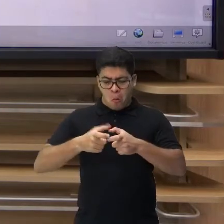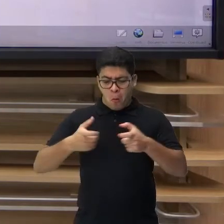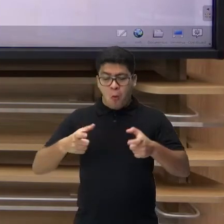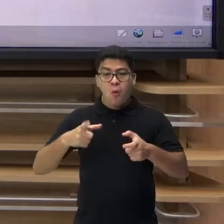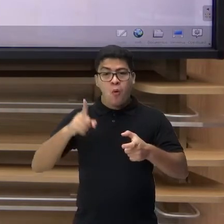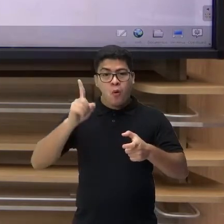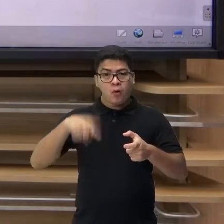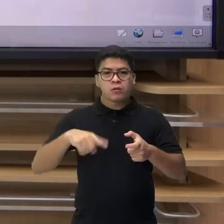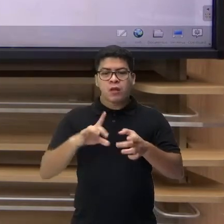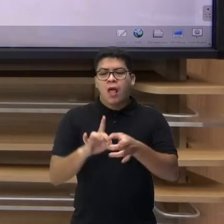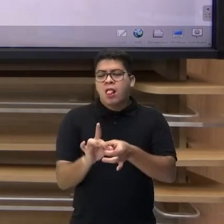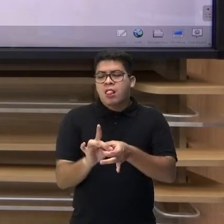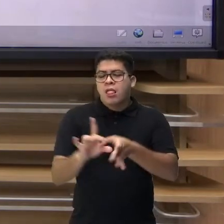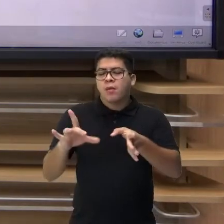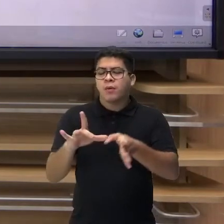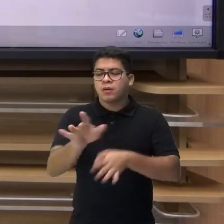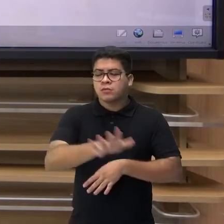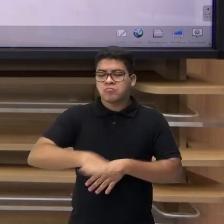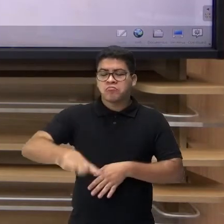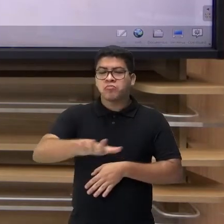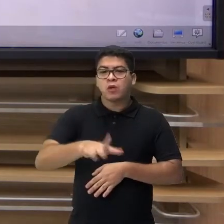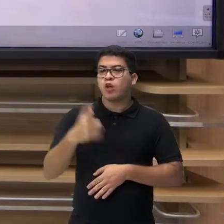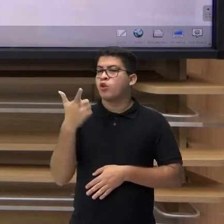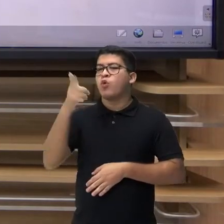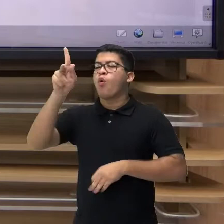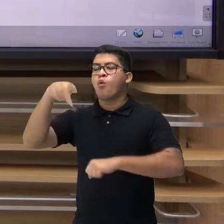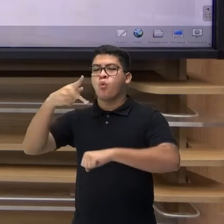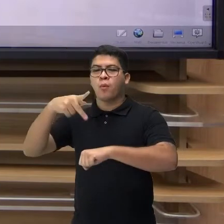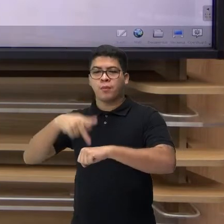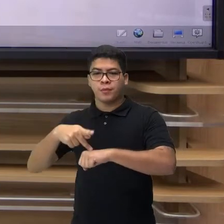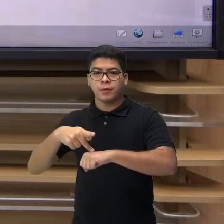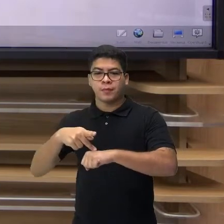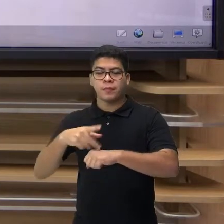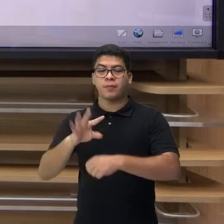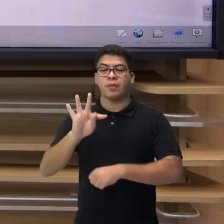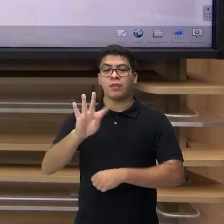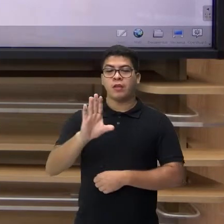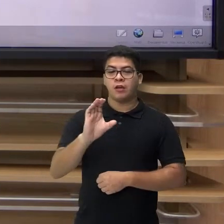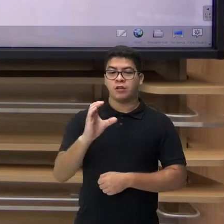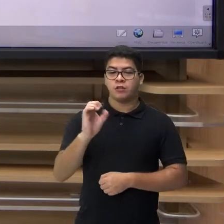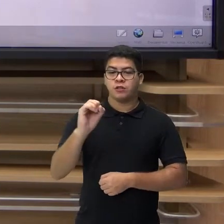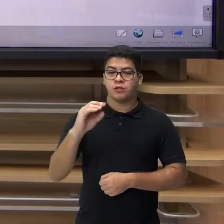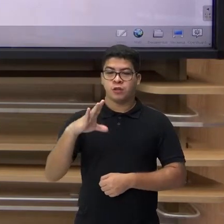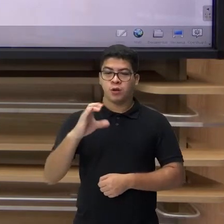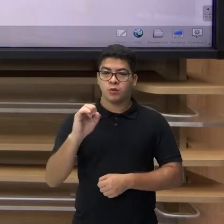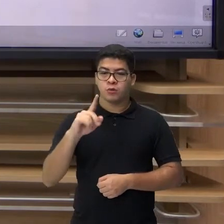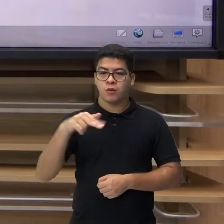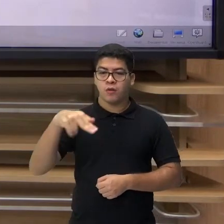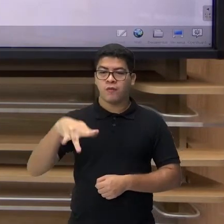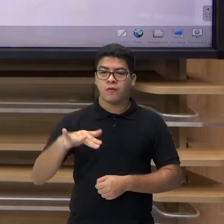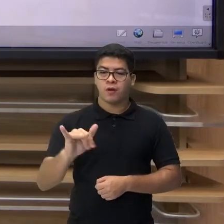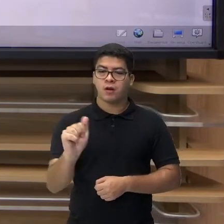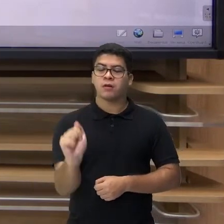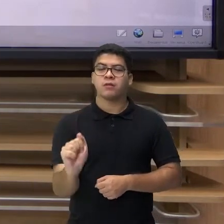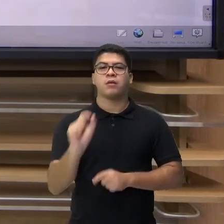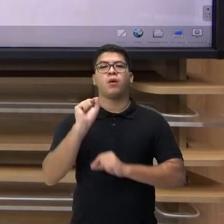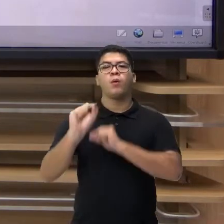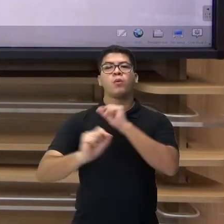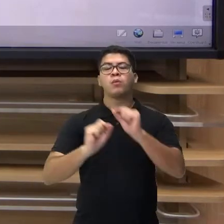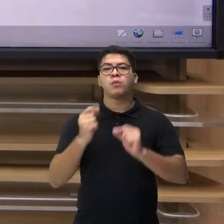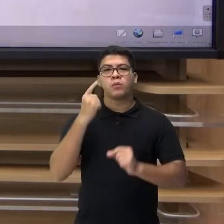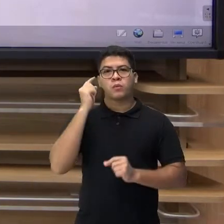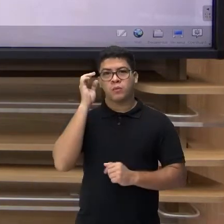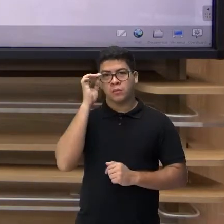aí, tomando outros territórios, tá? E nesse processo de expansão, e também é importante a gente lembrar aqui